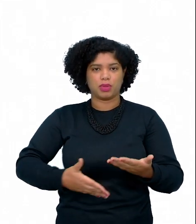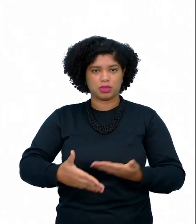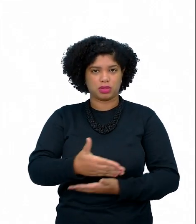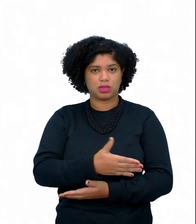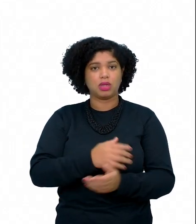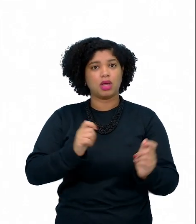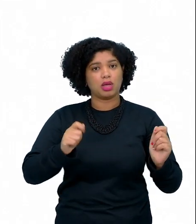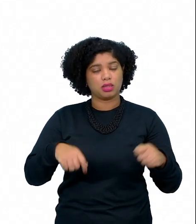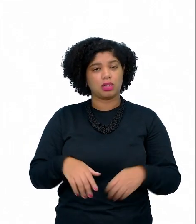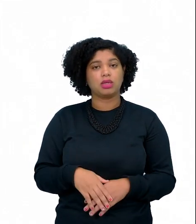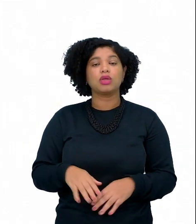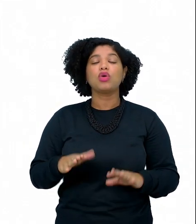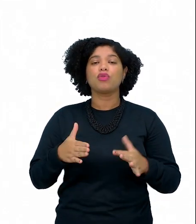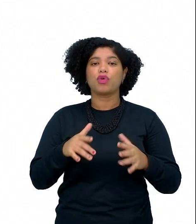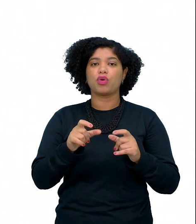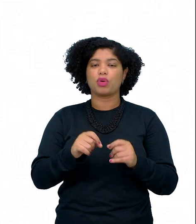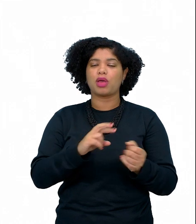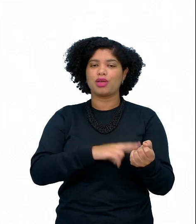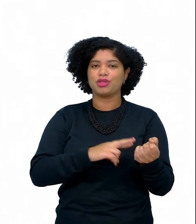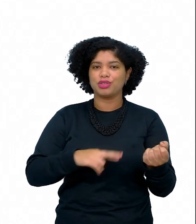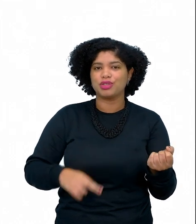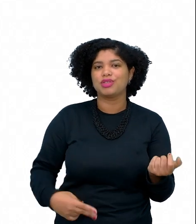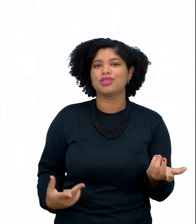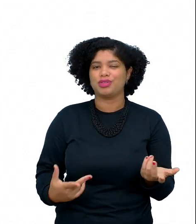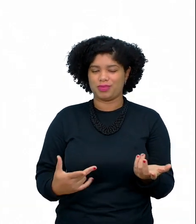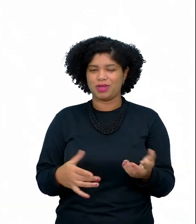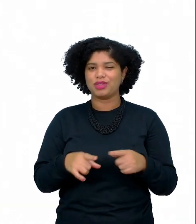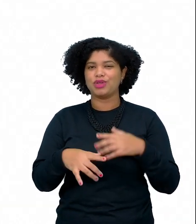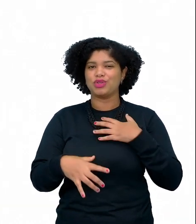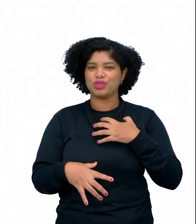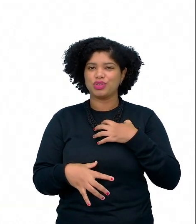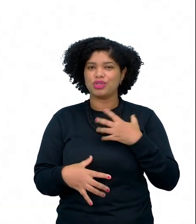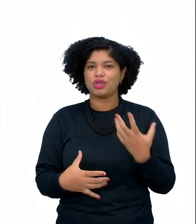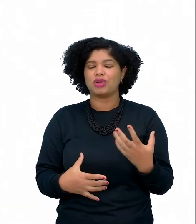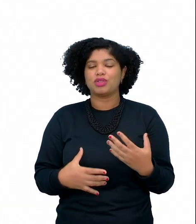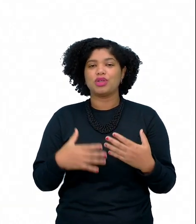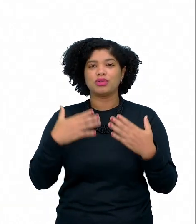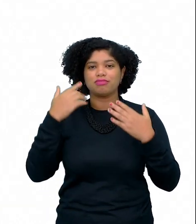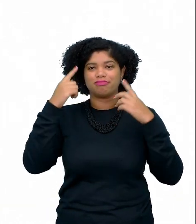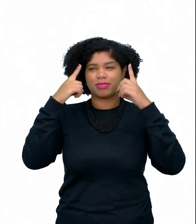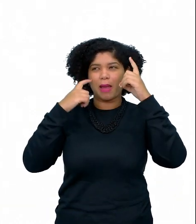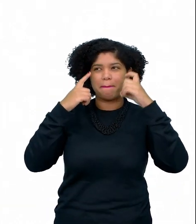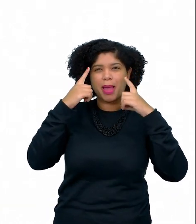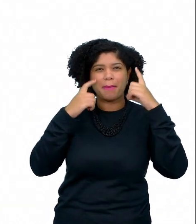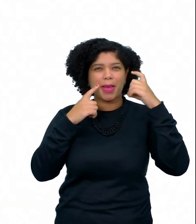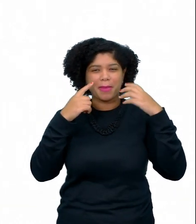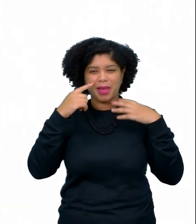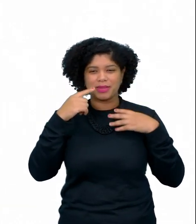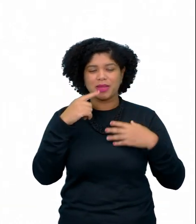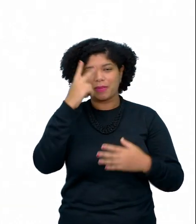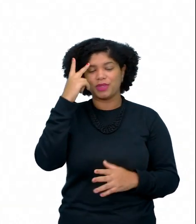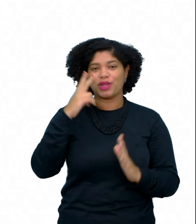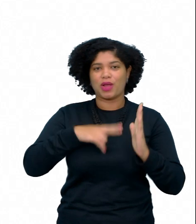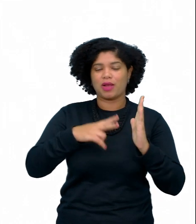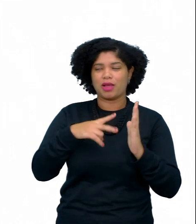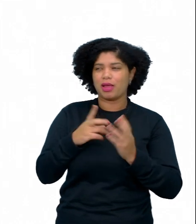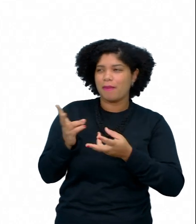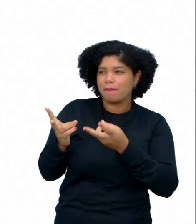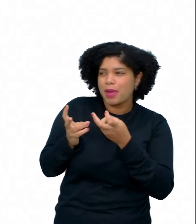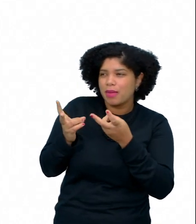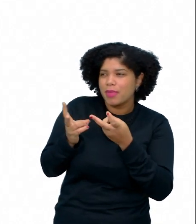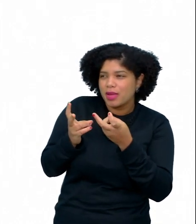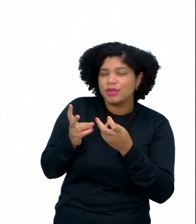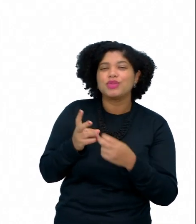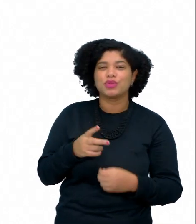alta, com foco no ritmo, nas rimas, nos gestos, nas fisionomias dos leitores, para mostrar as relações